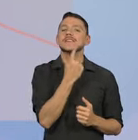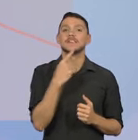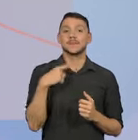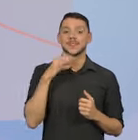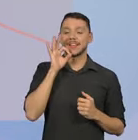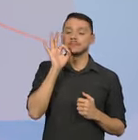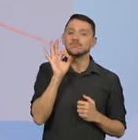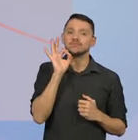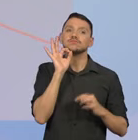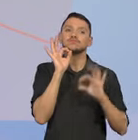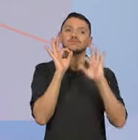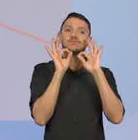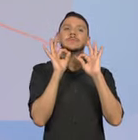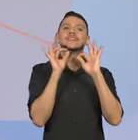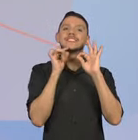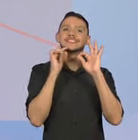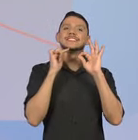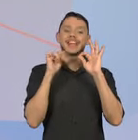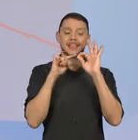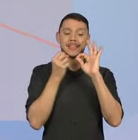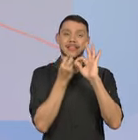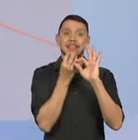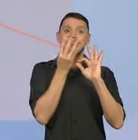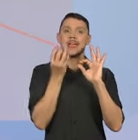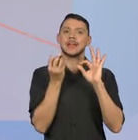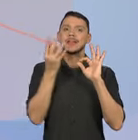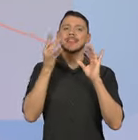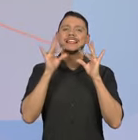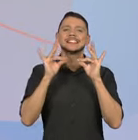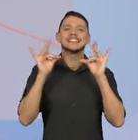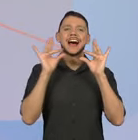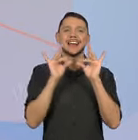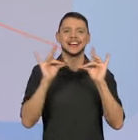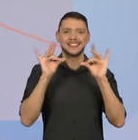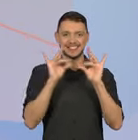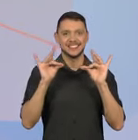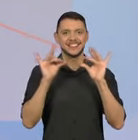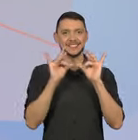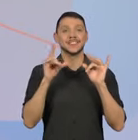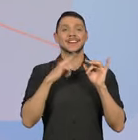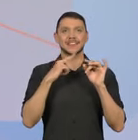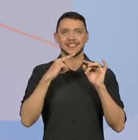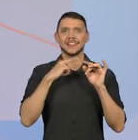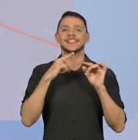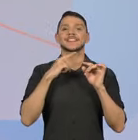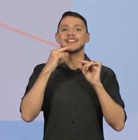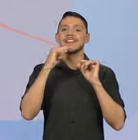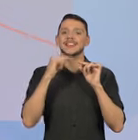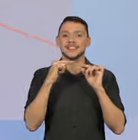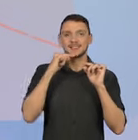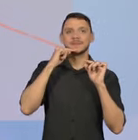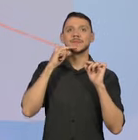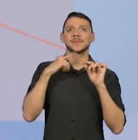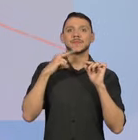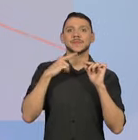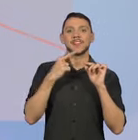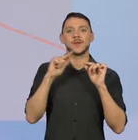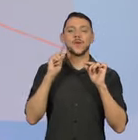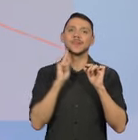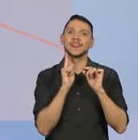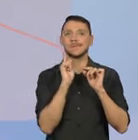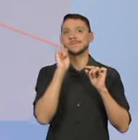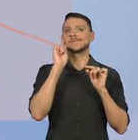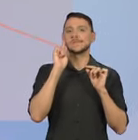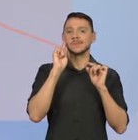uma glândula sublingual, o que é isso? Embaixo da língua. Você tem a submandibular, embaixo da mandíbula. E tem a parótida,